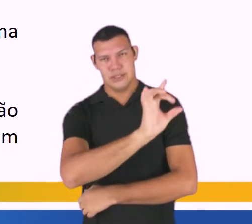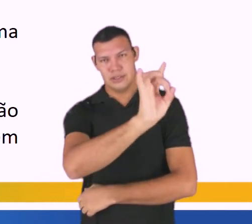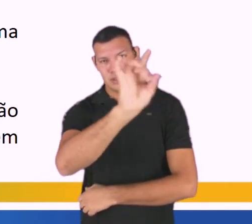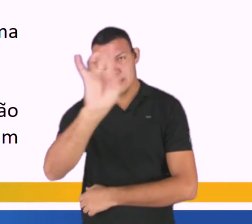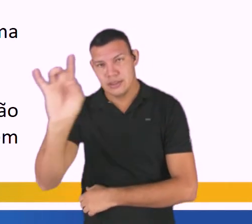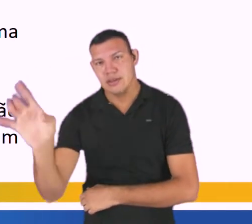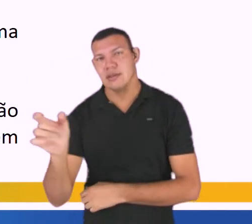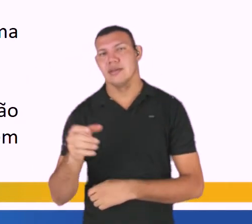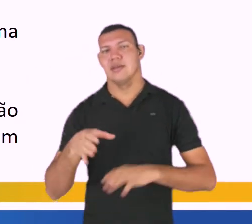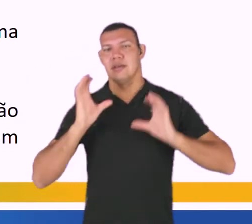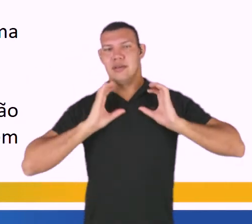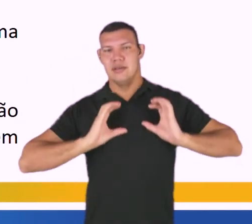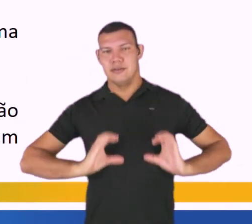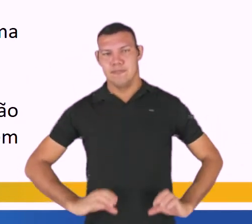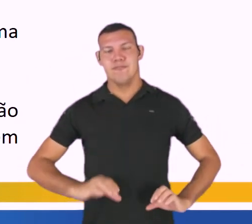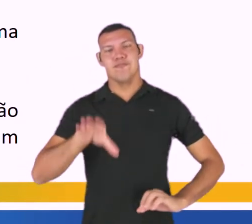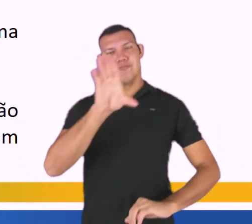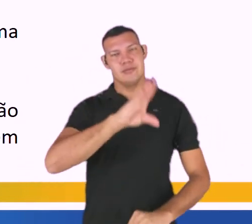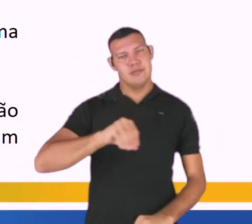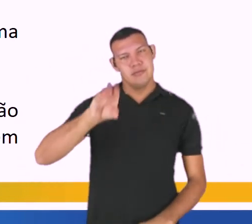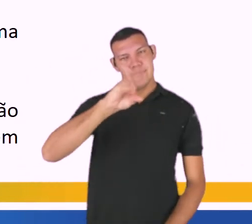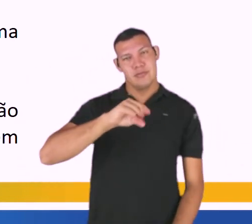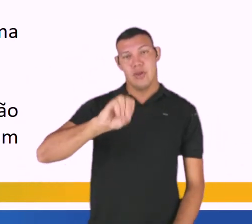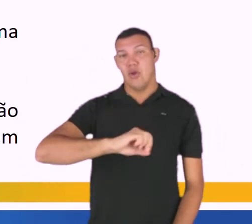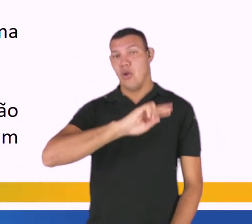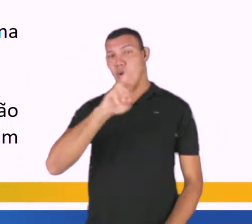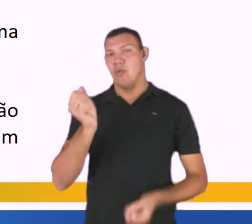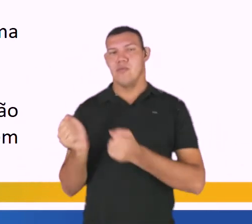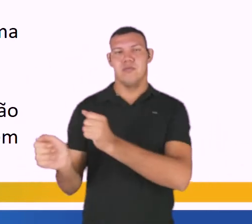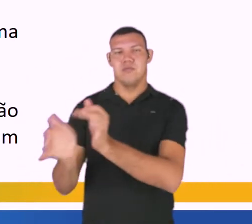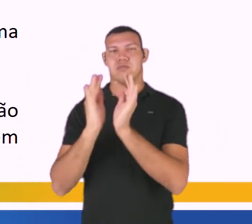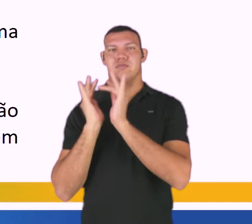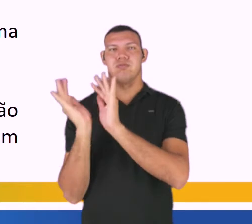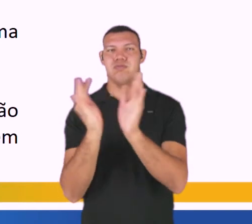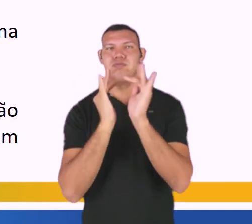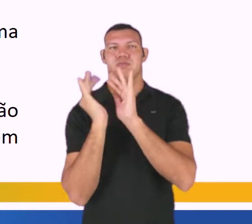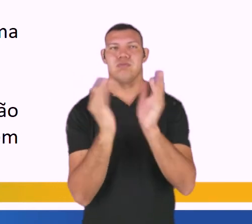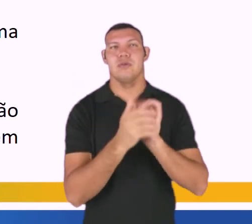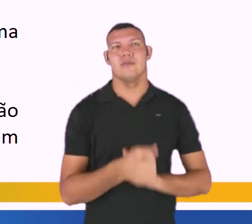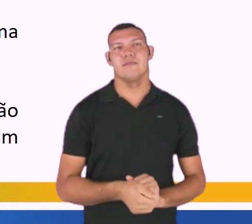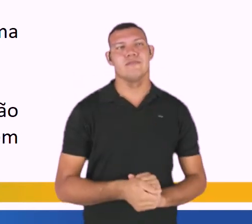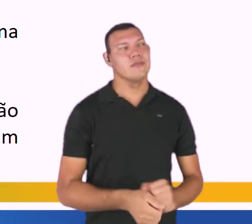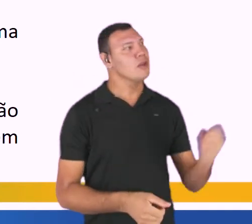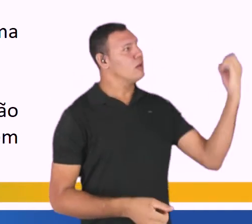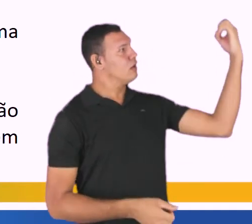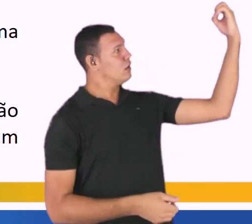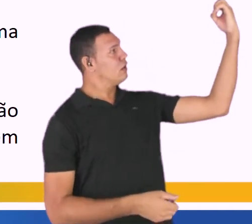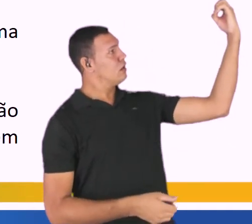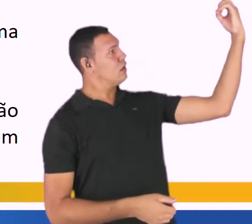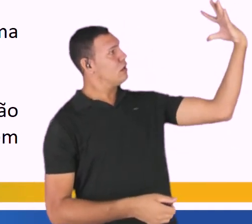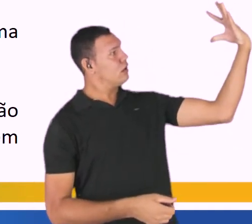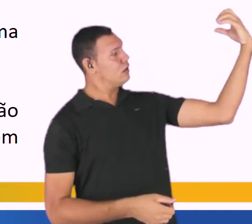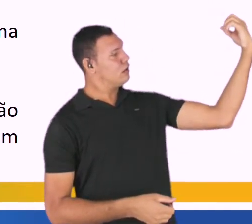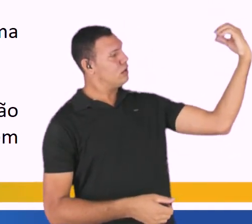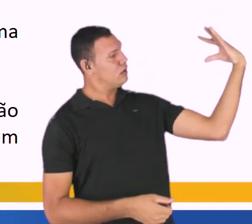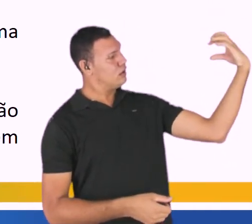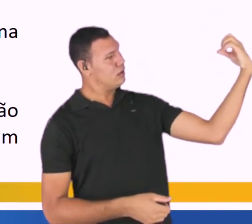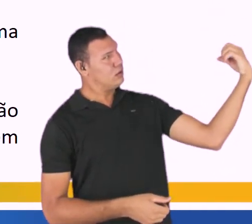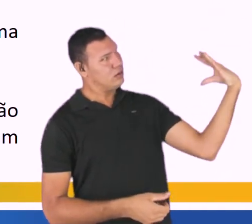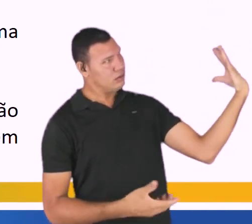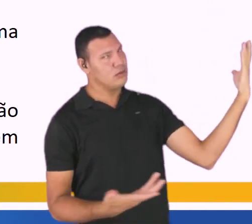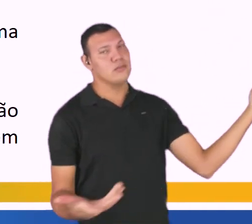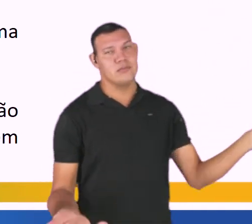do cidadão, falante. Um exemplo disso é através dos sinais de trânsito, como eu acabei de